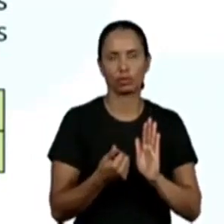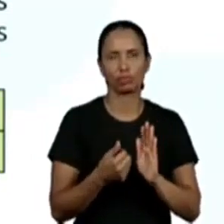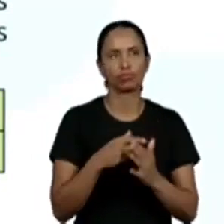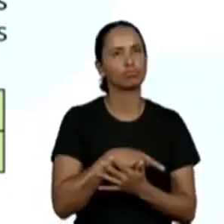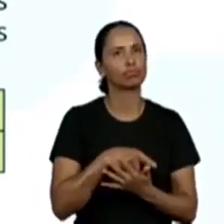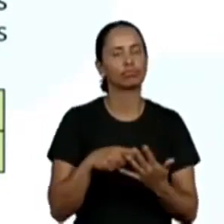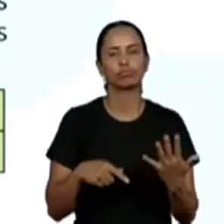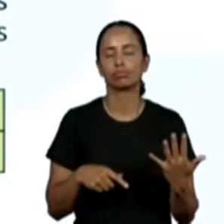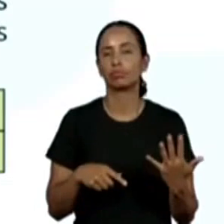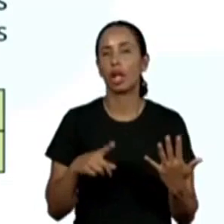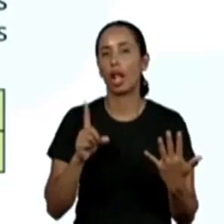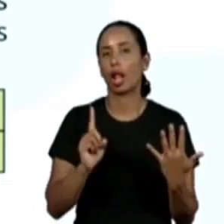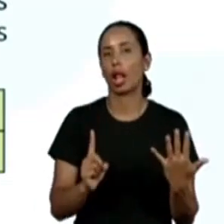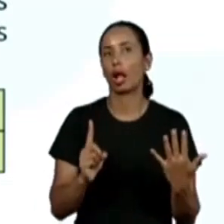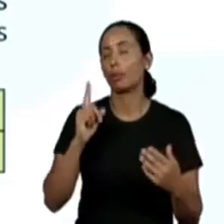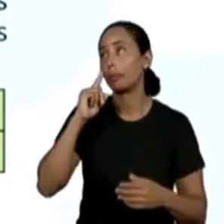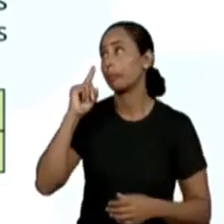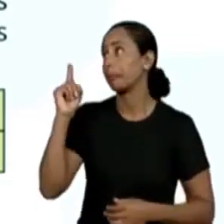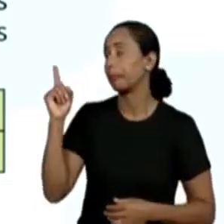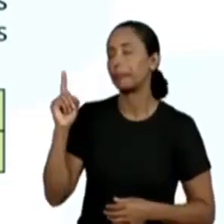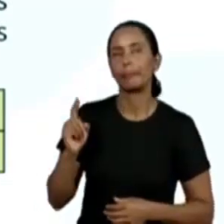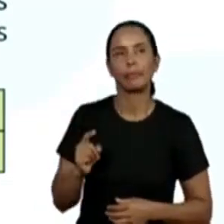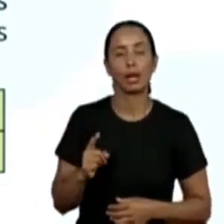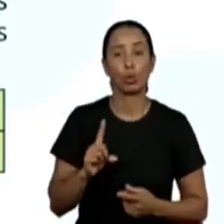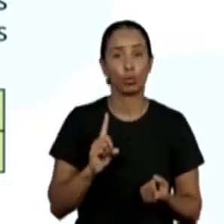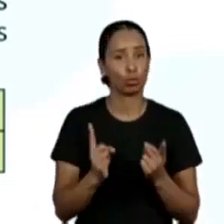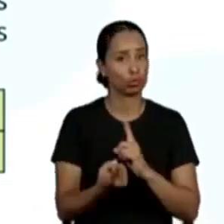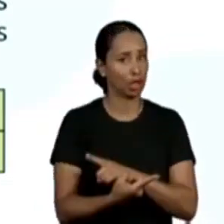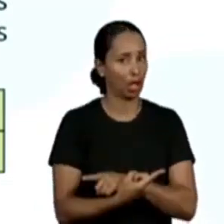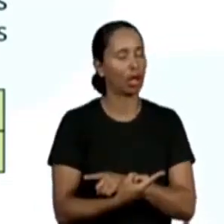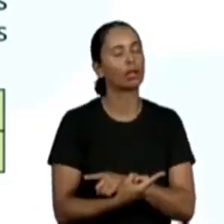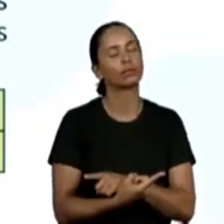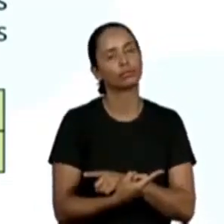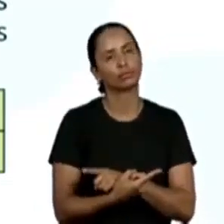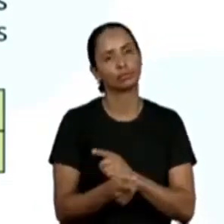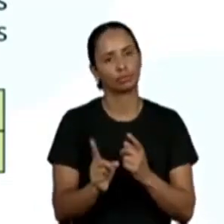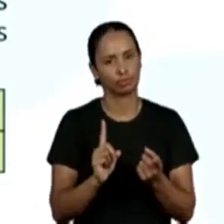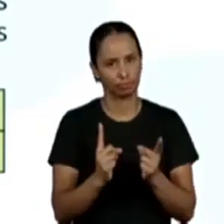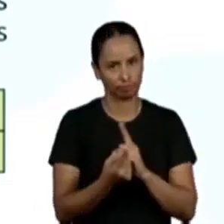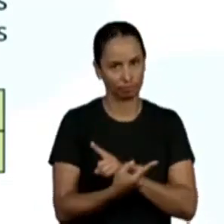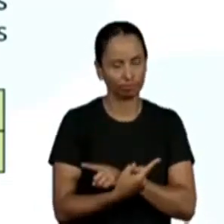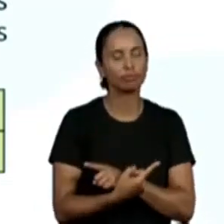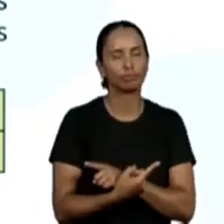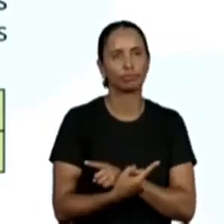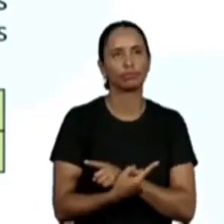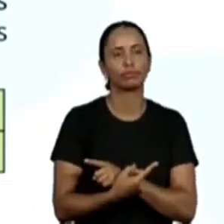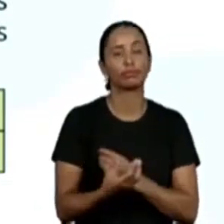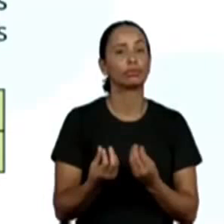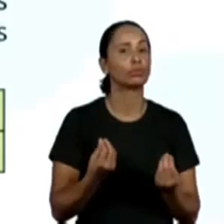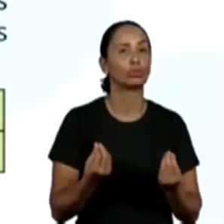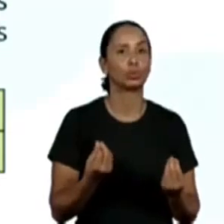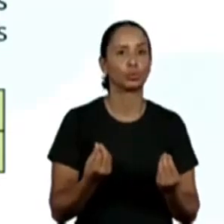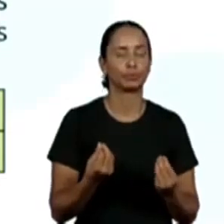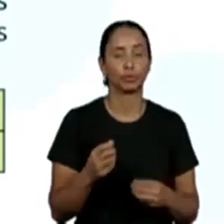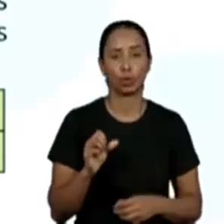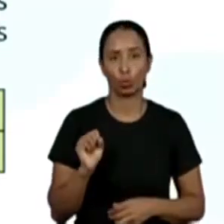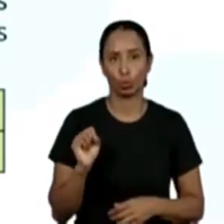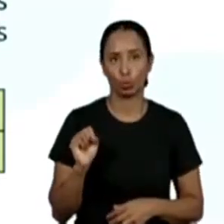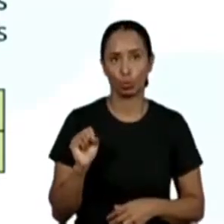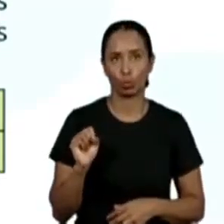Então, eu posso identificar, só que é o contrário agora. Vou fazer um número ao contrário. eu vou fazer, ó,